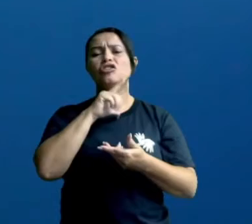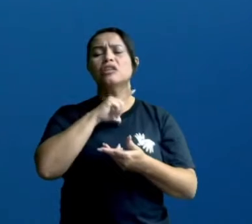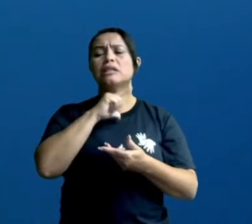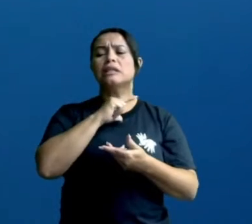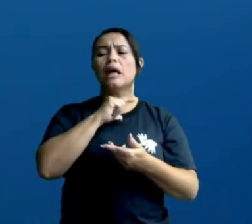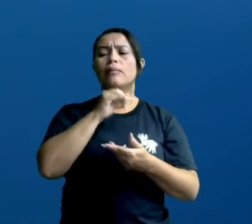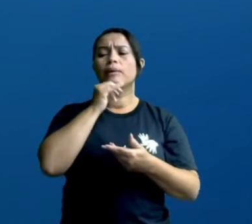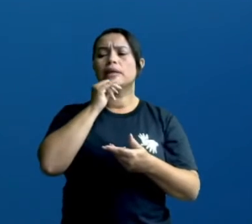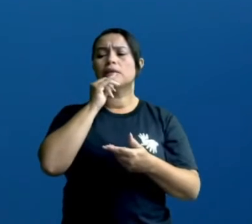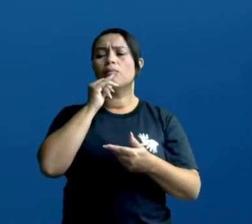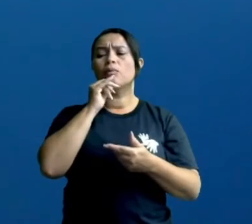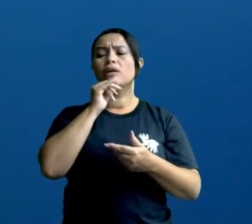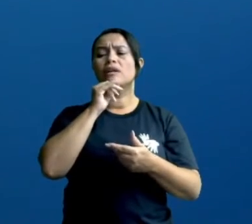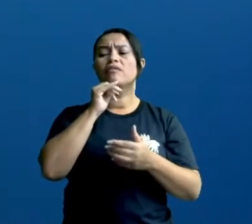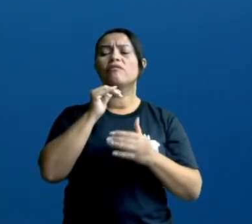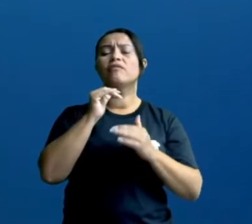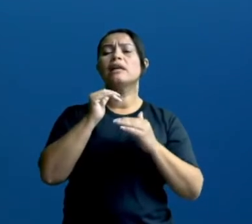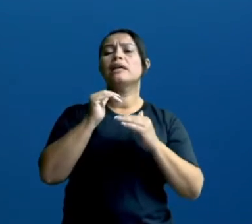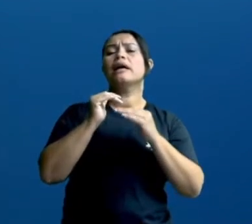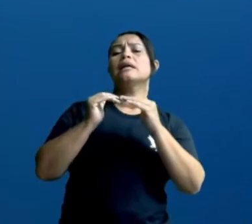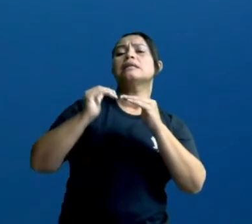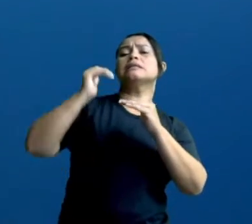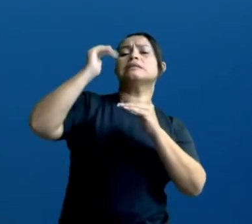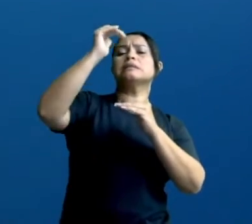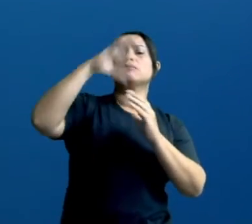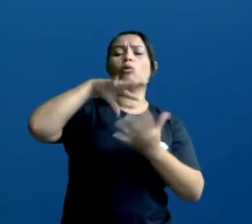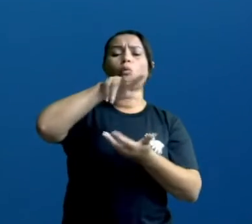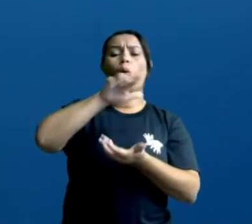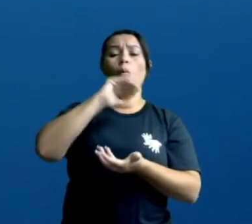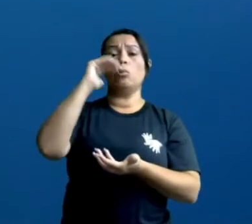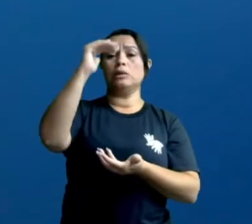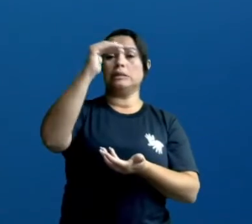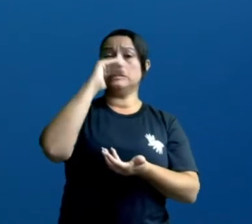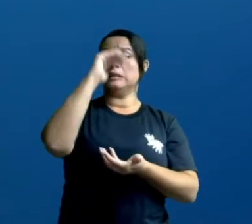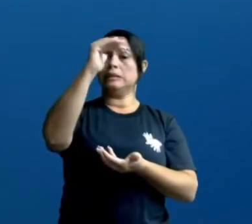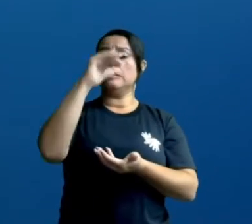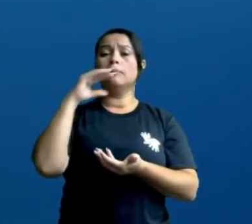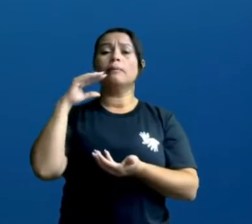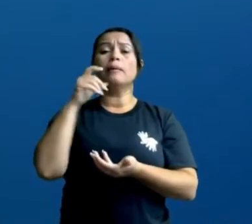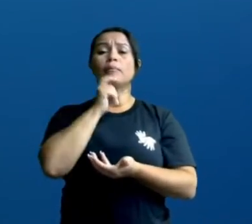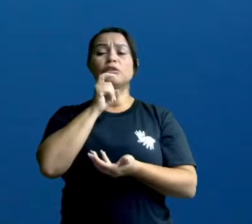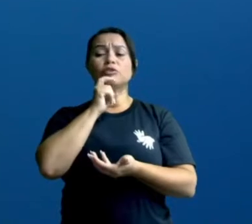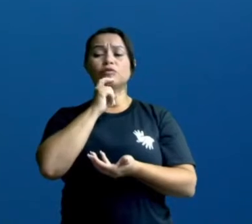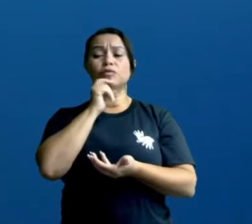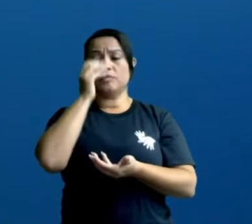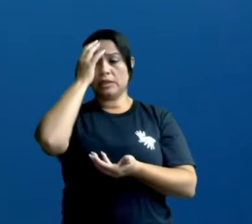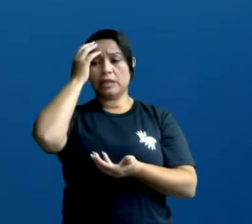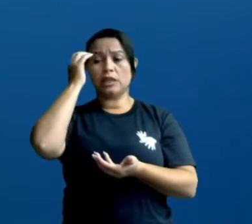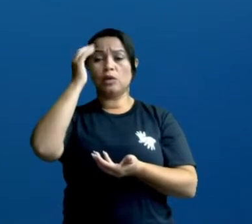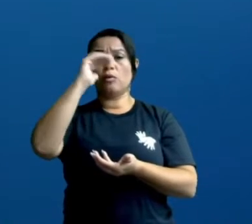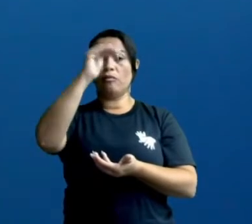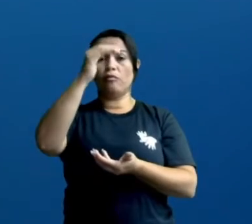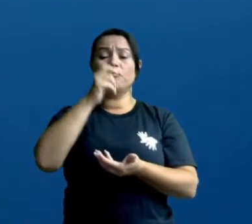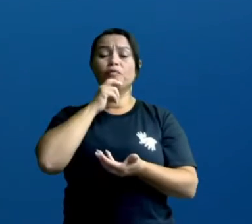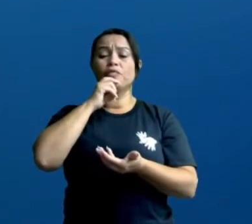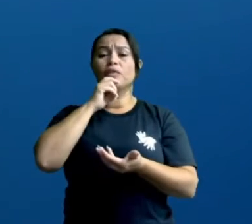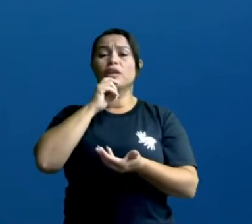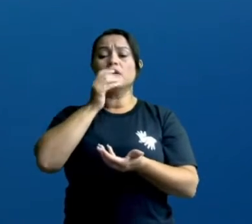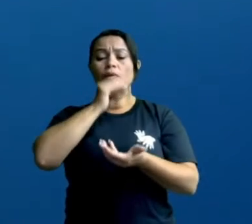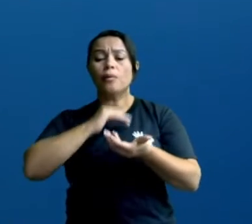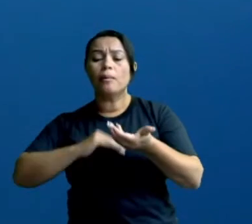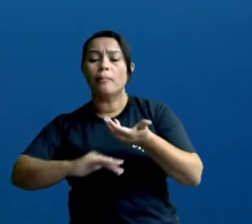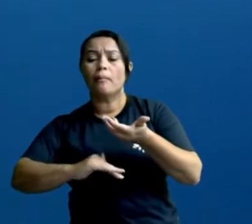se encontram na parte de cima vão ser mais frios então nós temos os polos mais frios e o meio